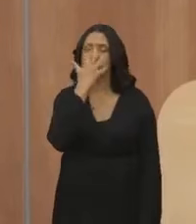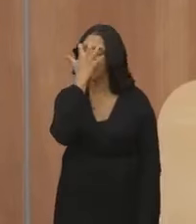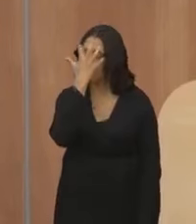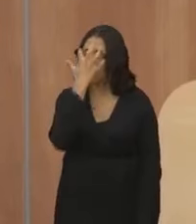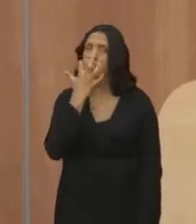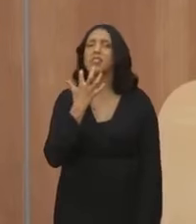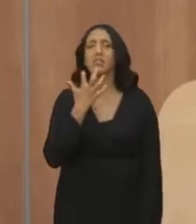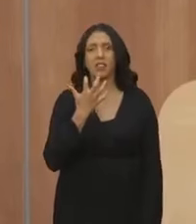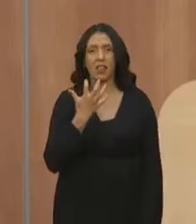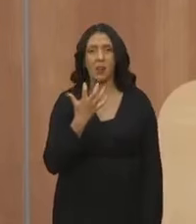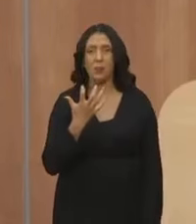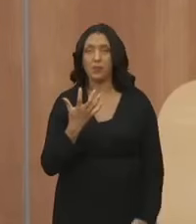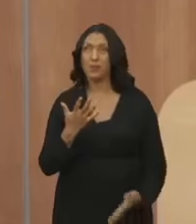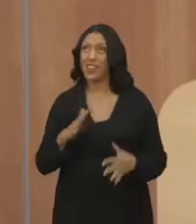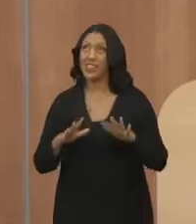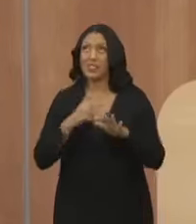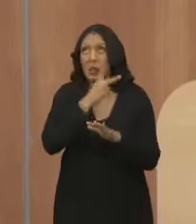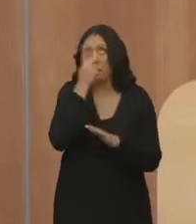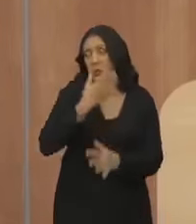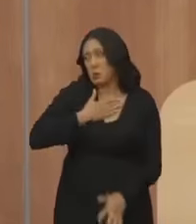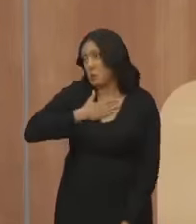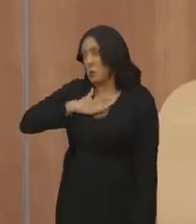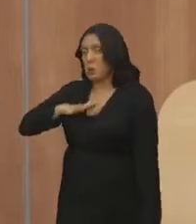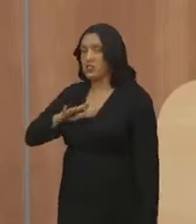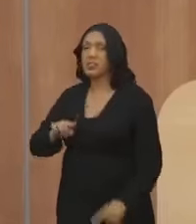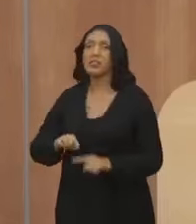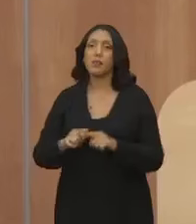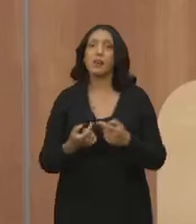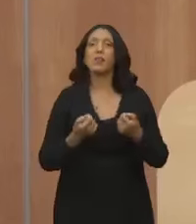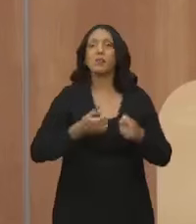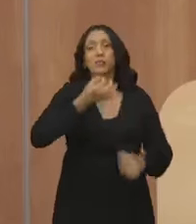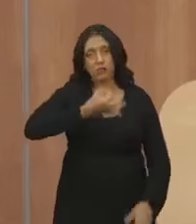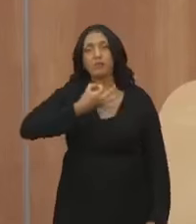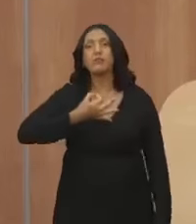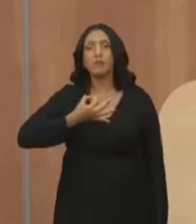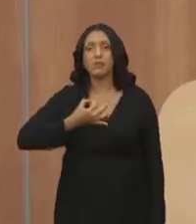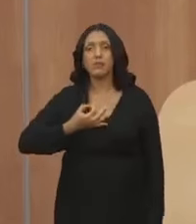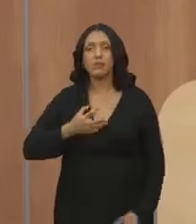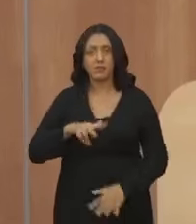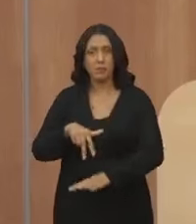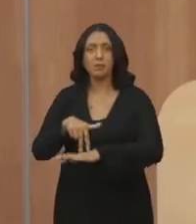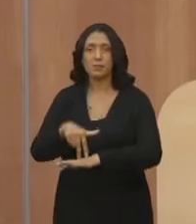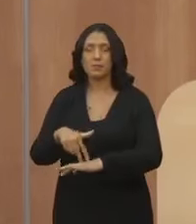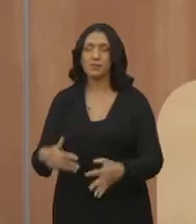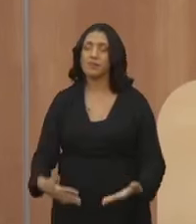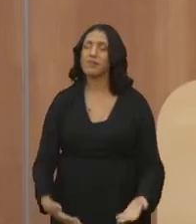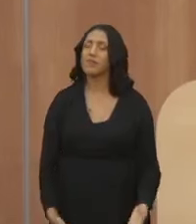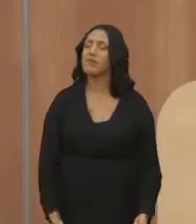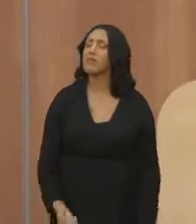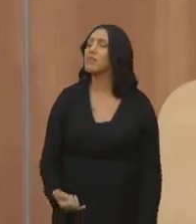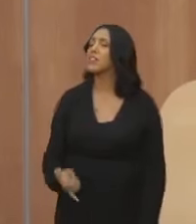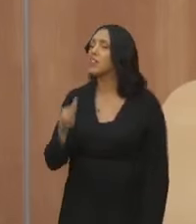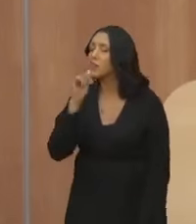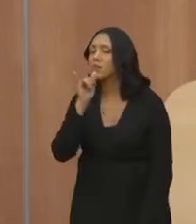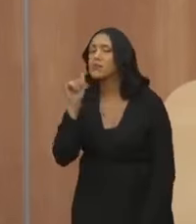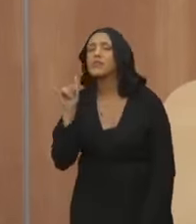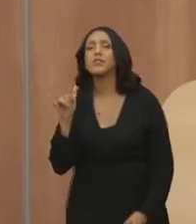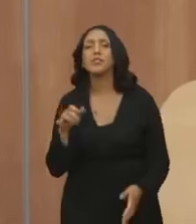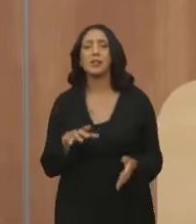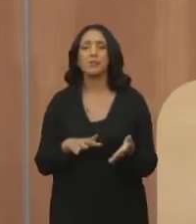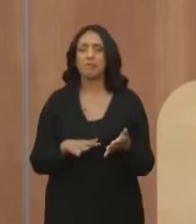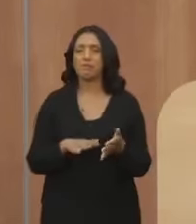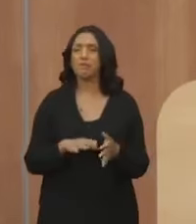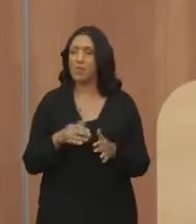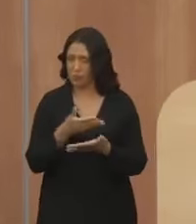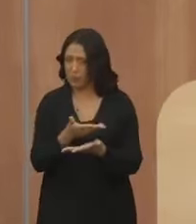né, agradando a todos. Agora eu quero dizer uma coisa para vocês. Se alguém disser, o Luiz